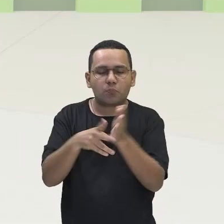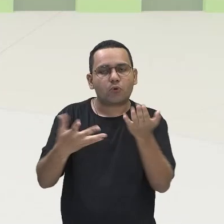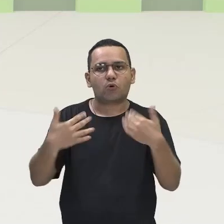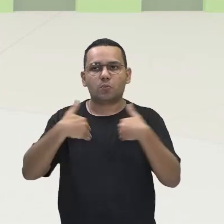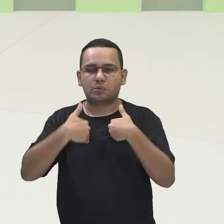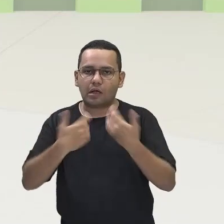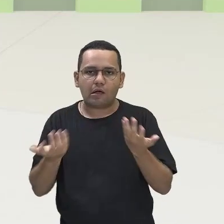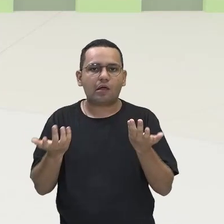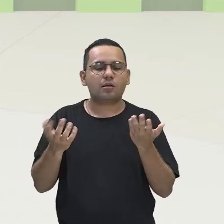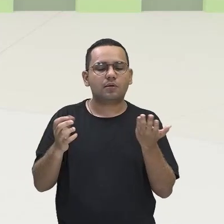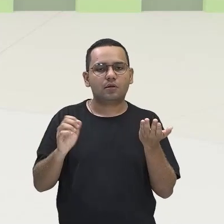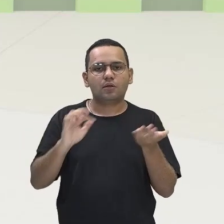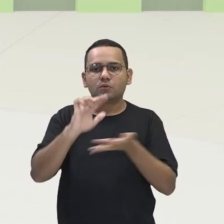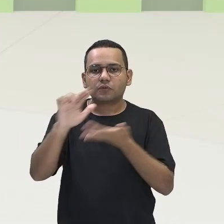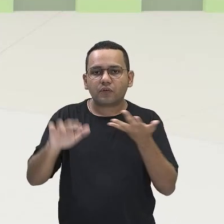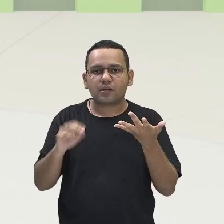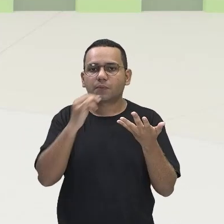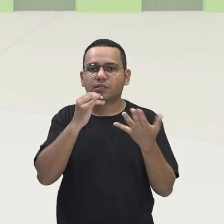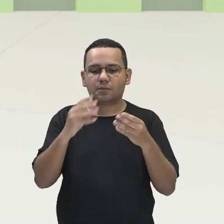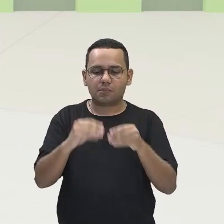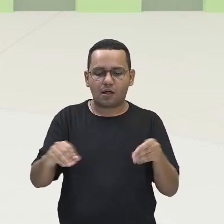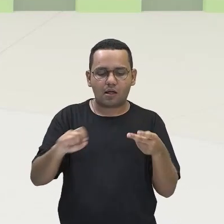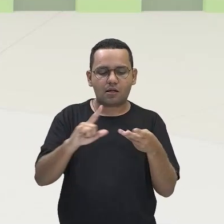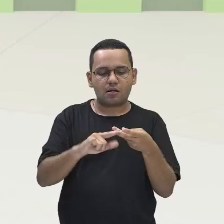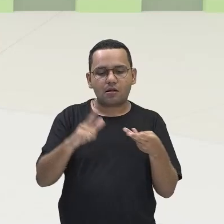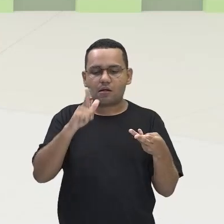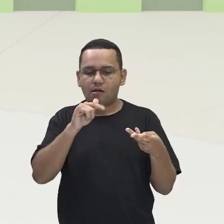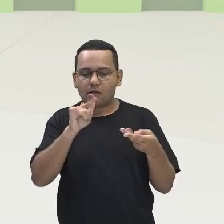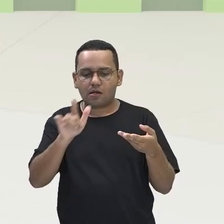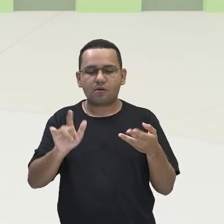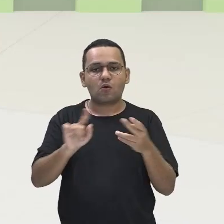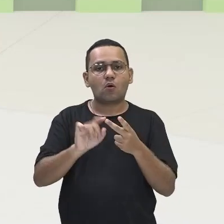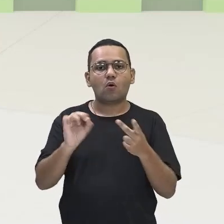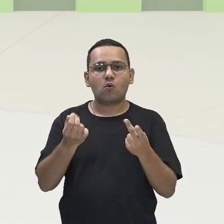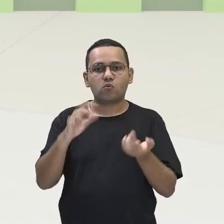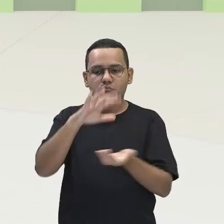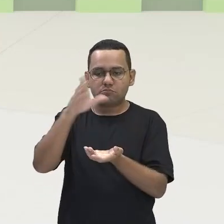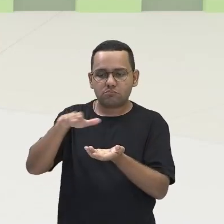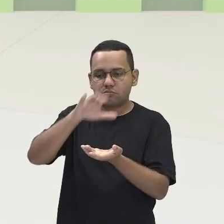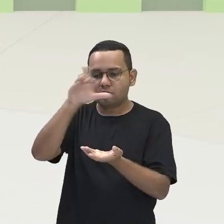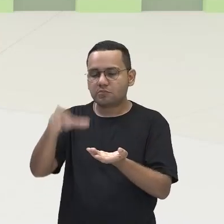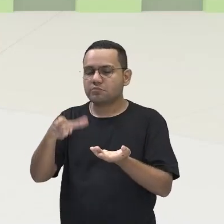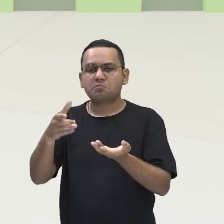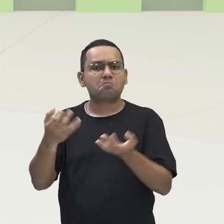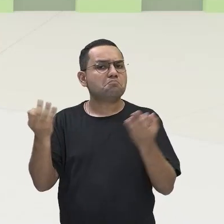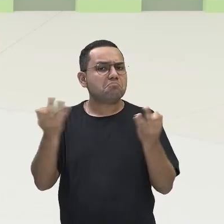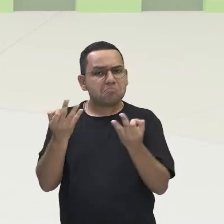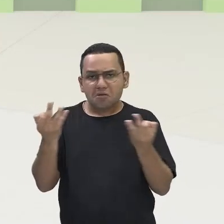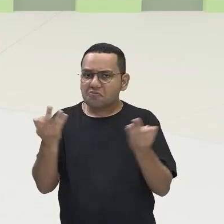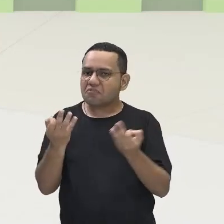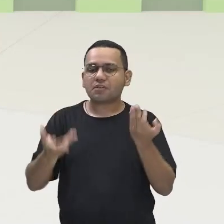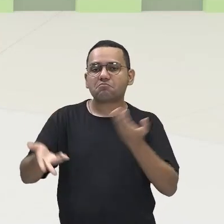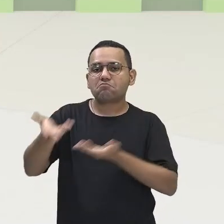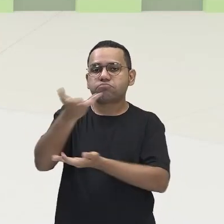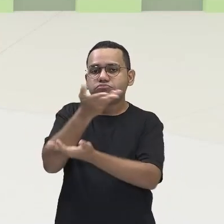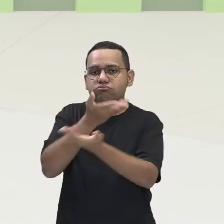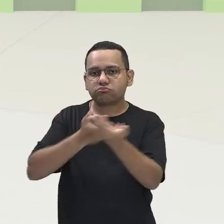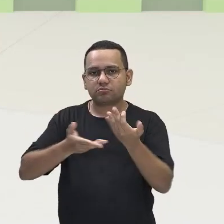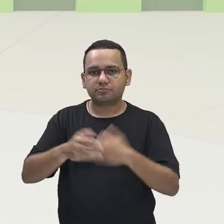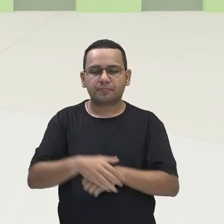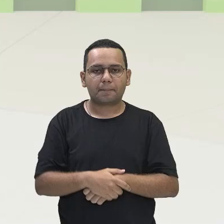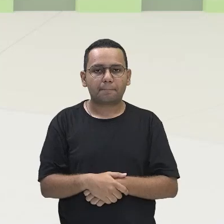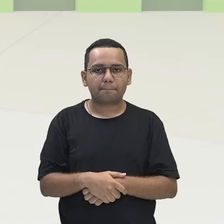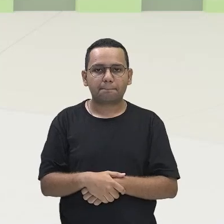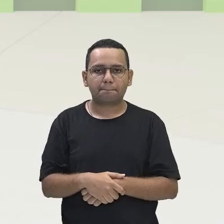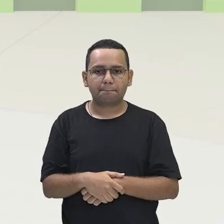o solo, a atmosfera naquele lugar estavam em perfeita harmonia. Aí, com a presença